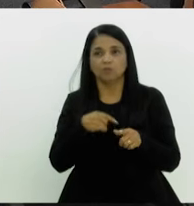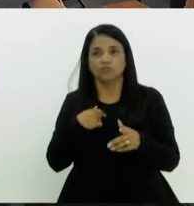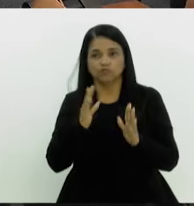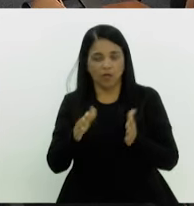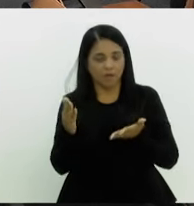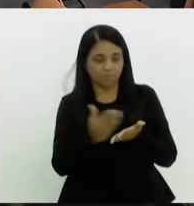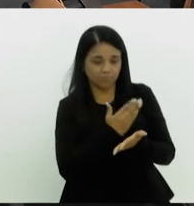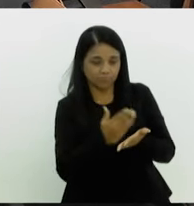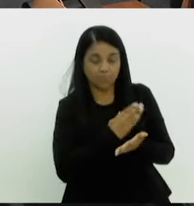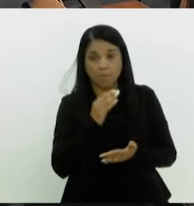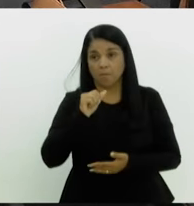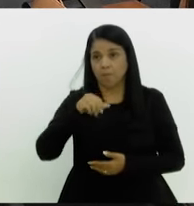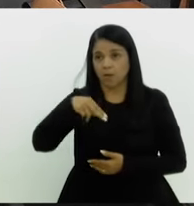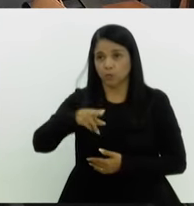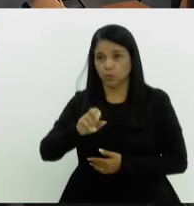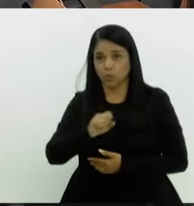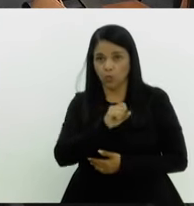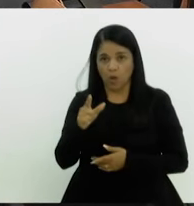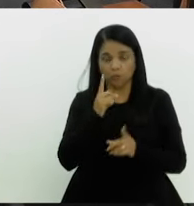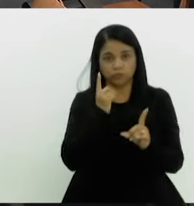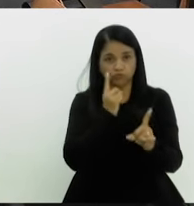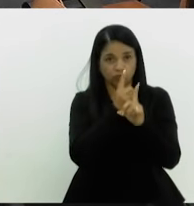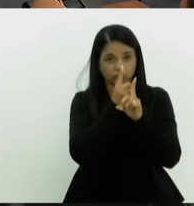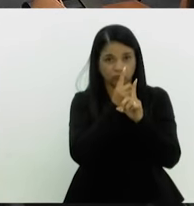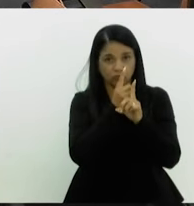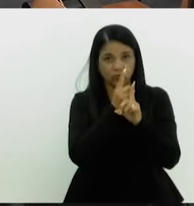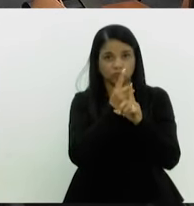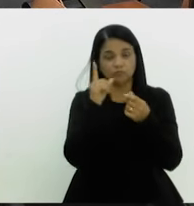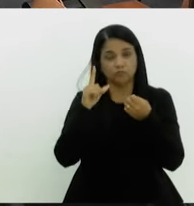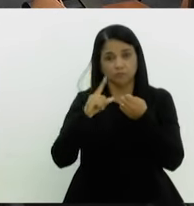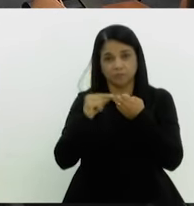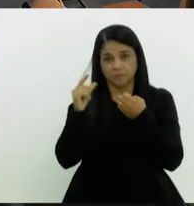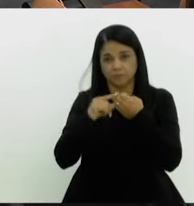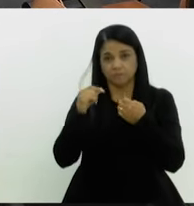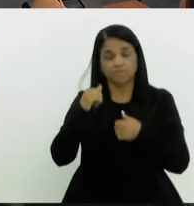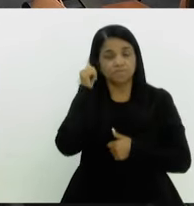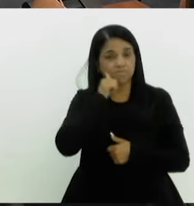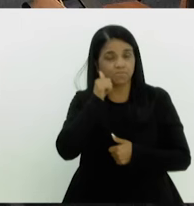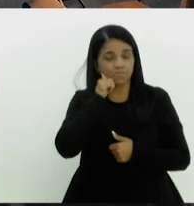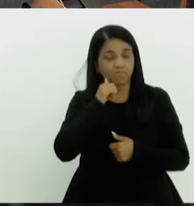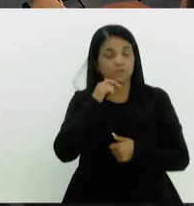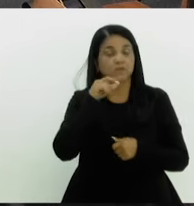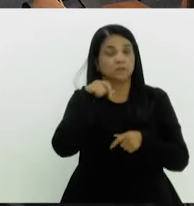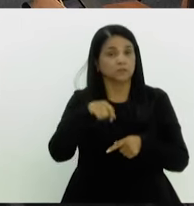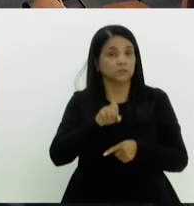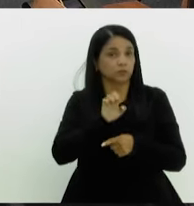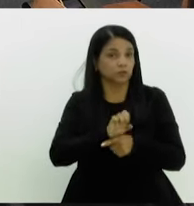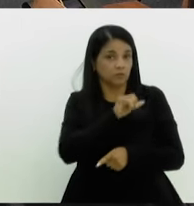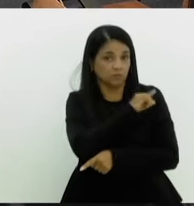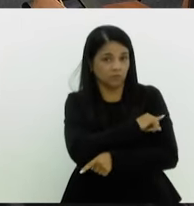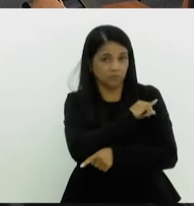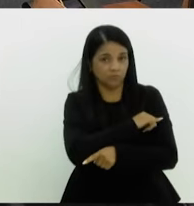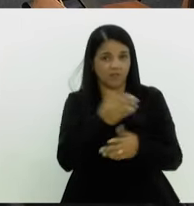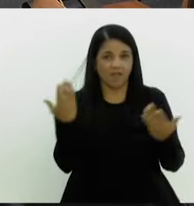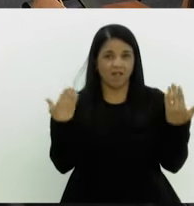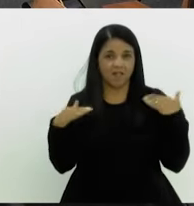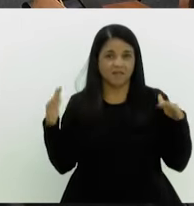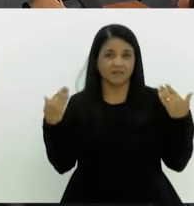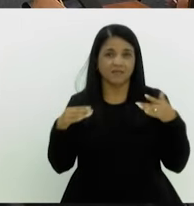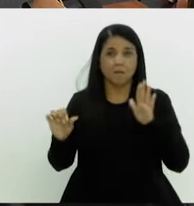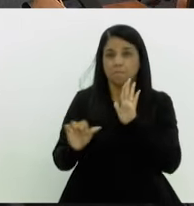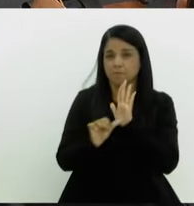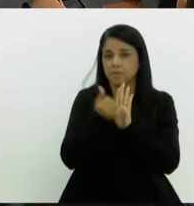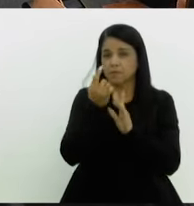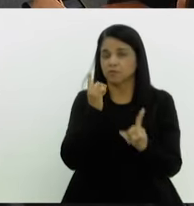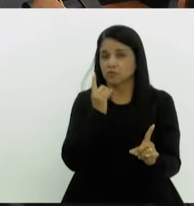começar falando de um deles esse aqui é o nosso diagnóstico do empreendedorismo feminino no estado do Rio de Janeiro é uma alegria a gente ter feito o primeiro